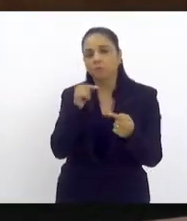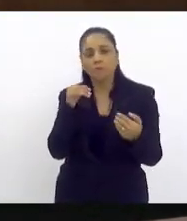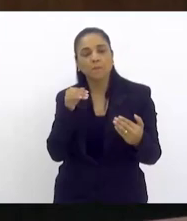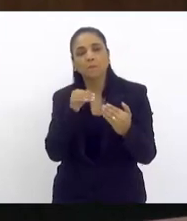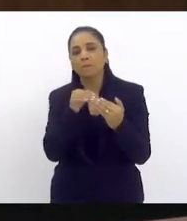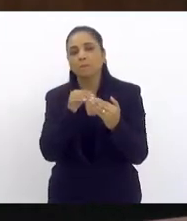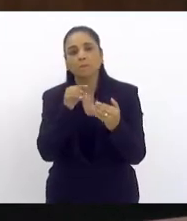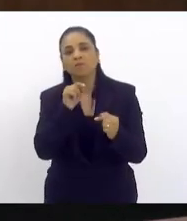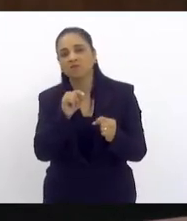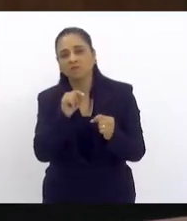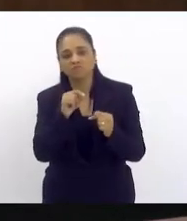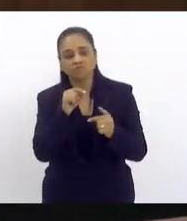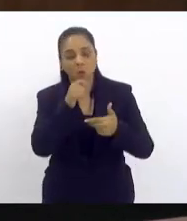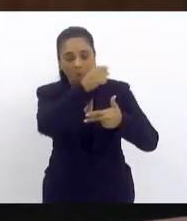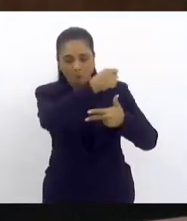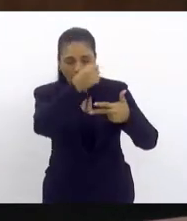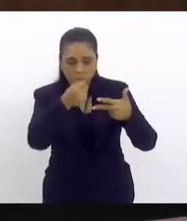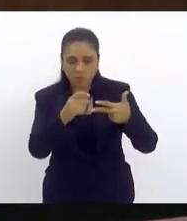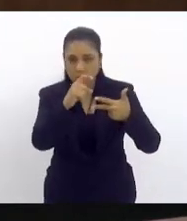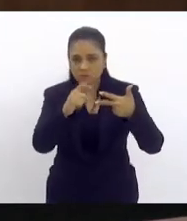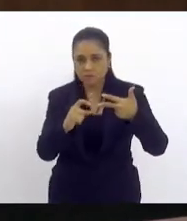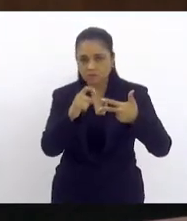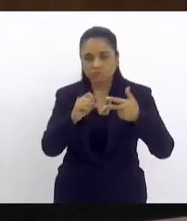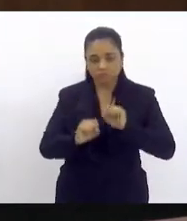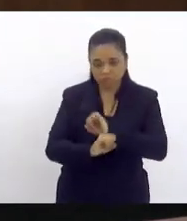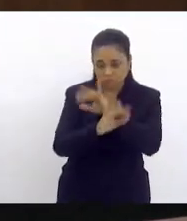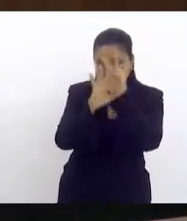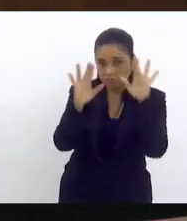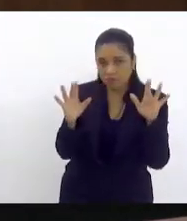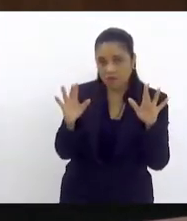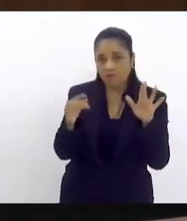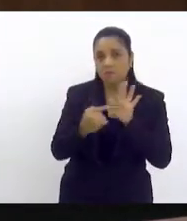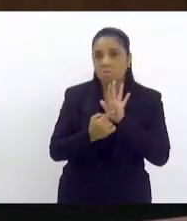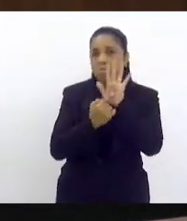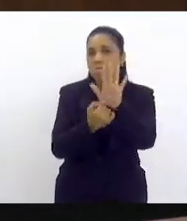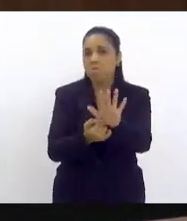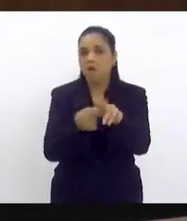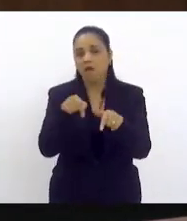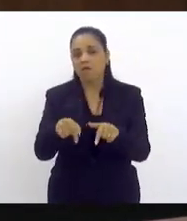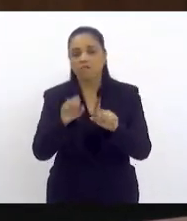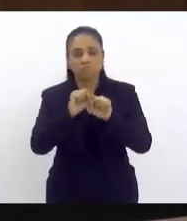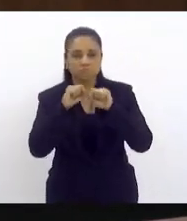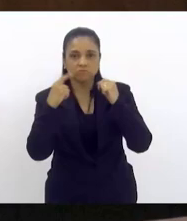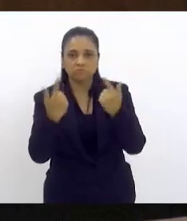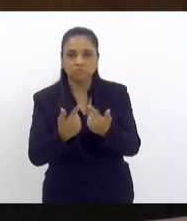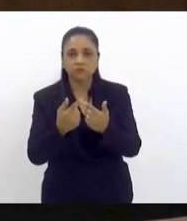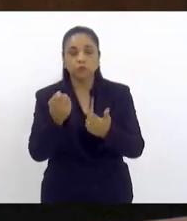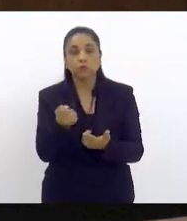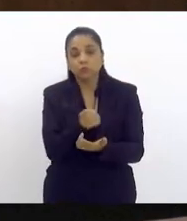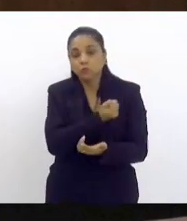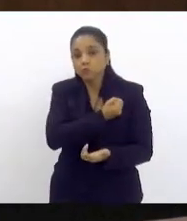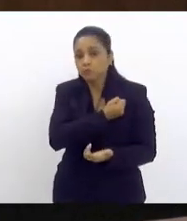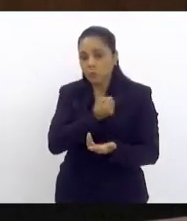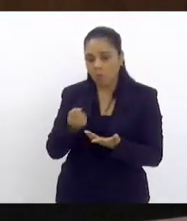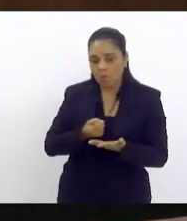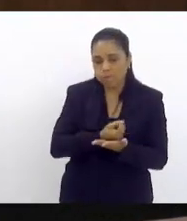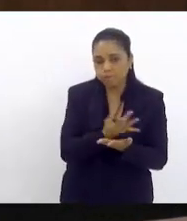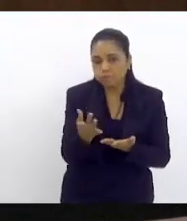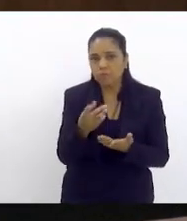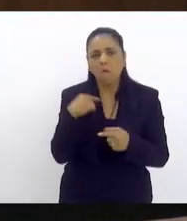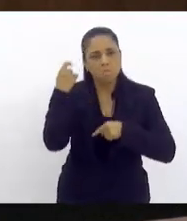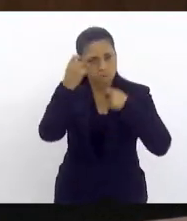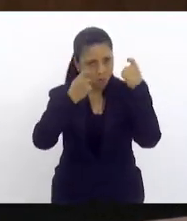Poder Executivo está sendo bem transparente, apresentando a essa casa os números que são, de fato,